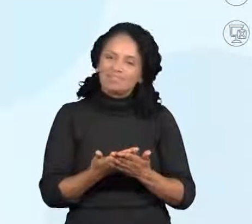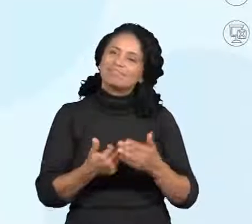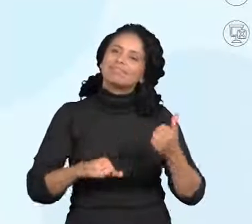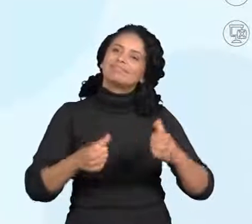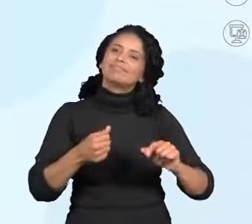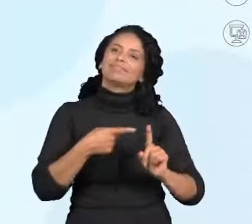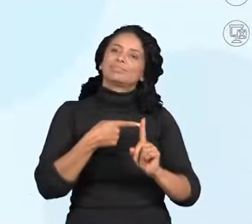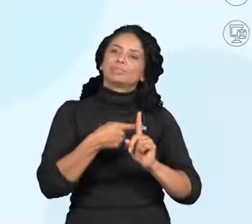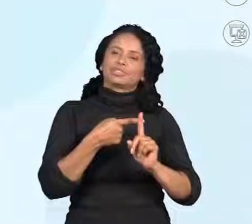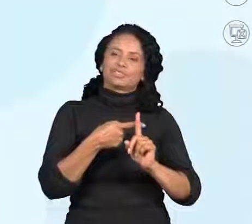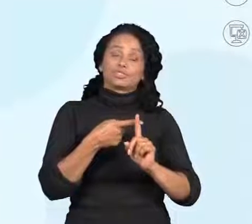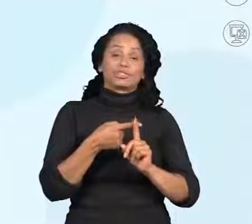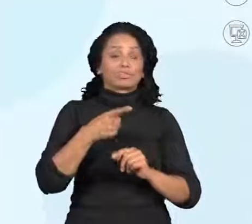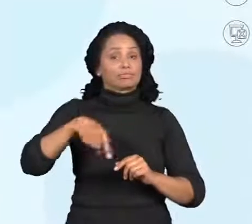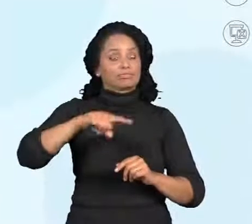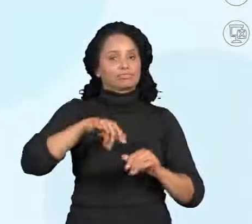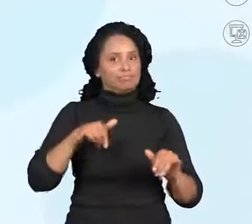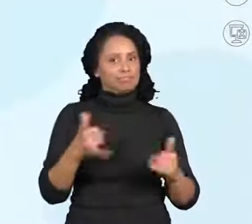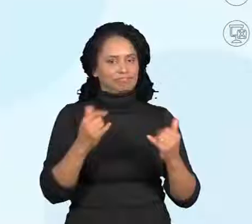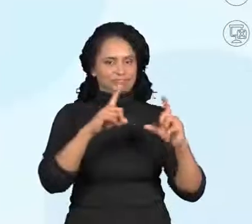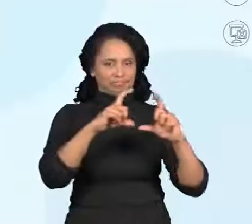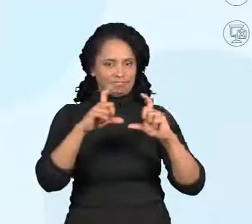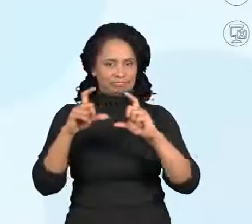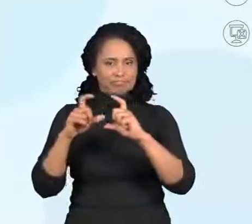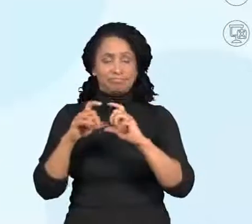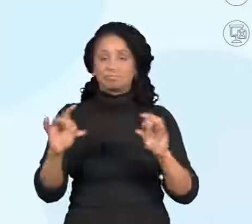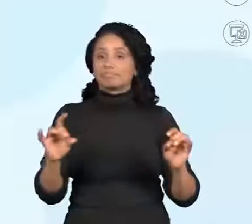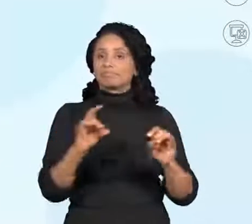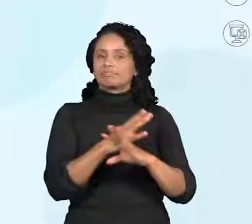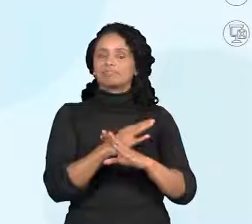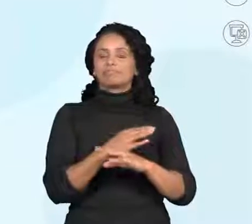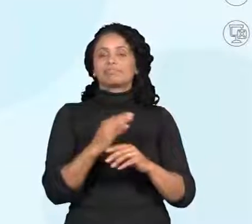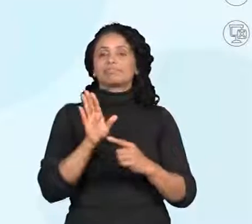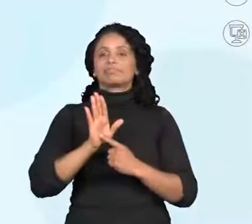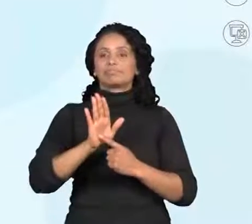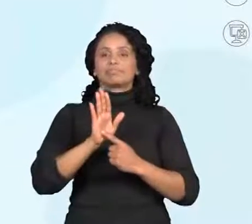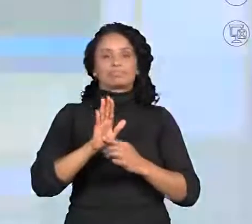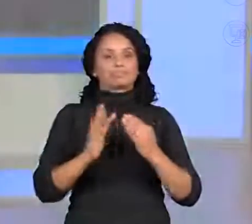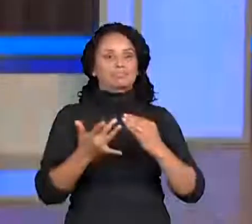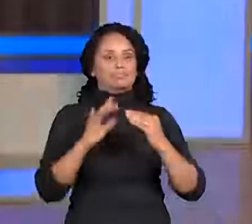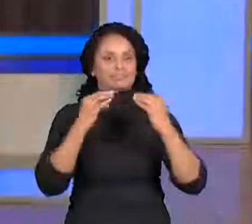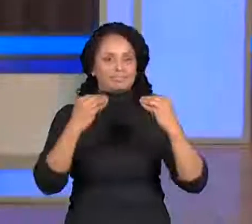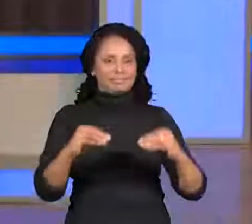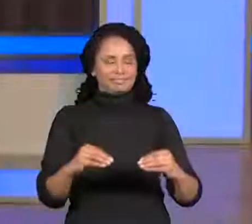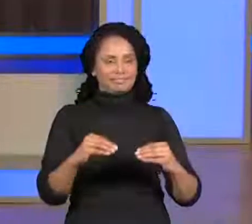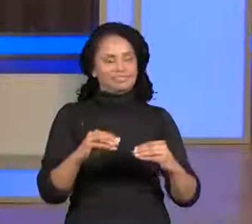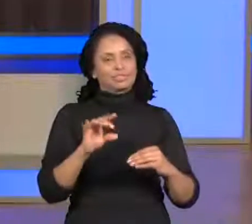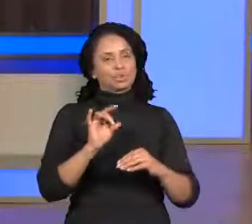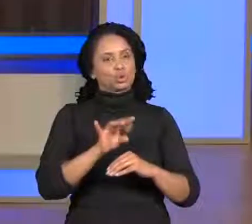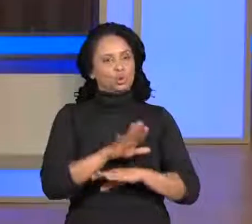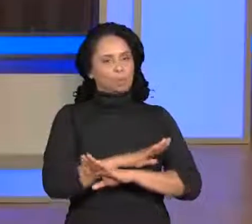esqueça de trabalhar a sua fotografia e mostrar pra gente nas redes sociais. e por hoje é só, professora. Muito